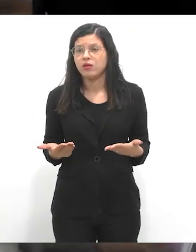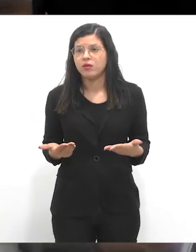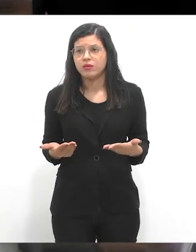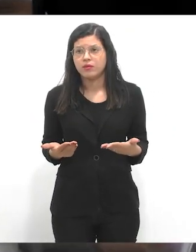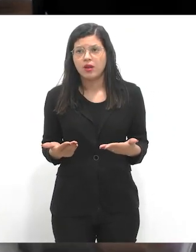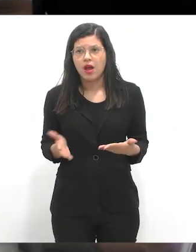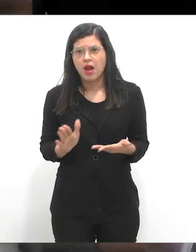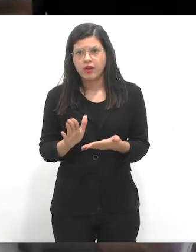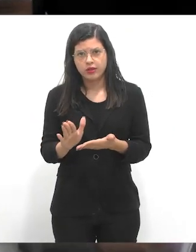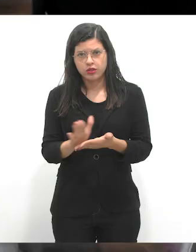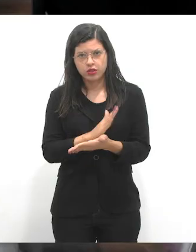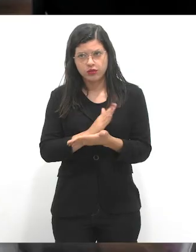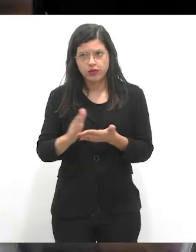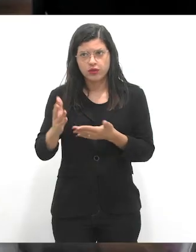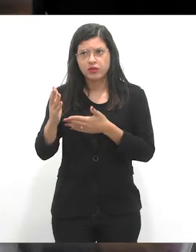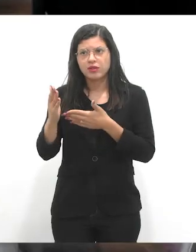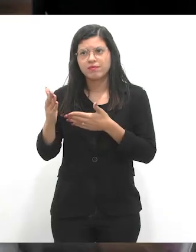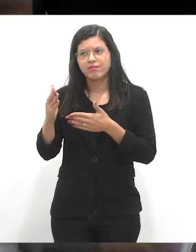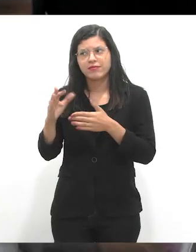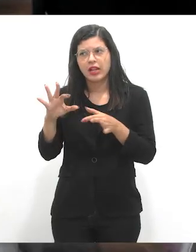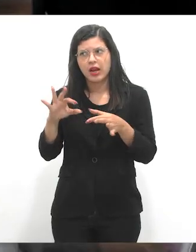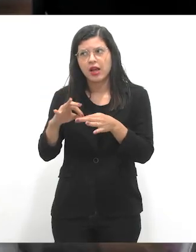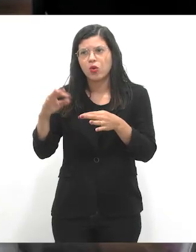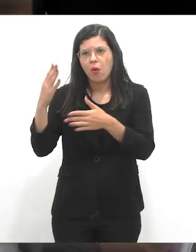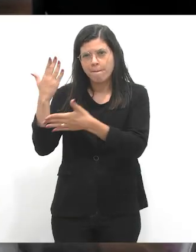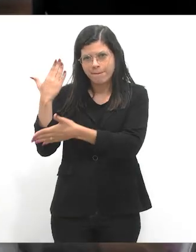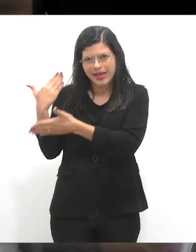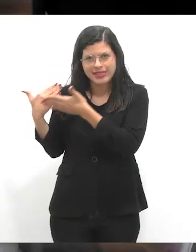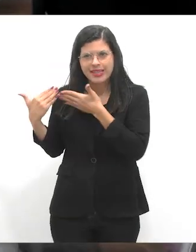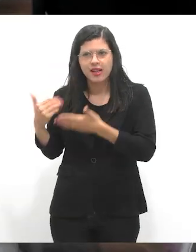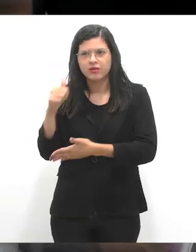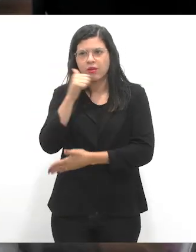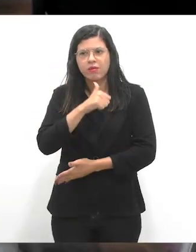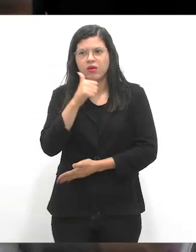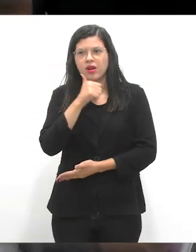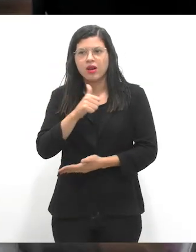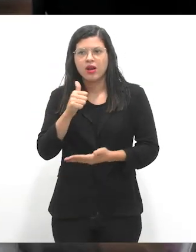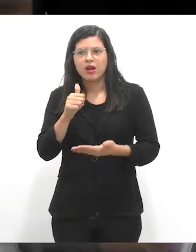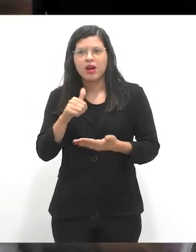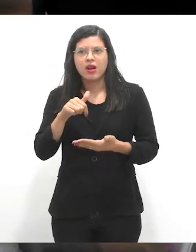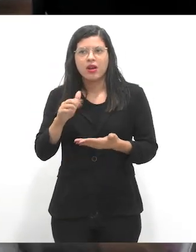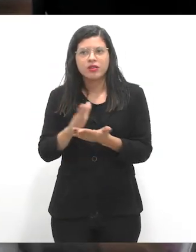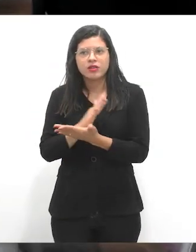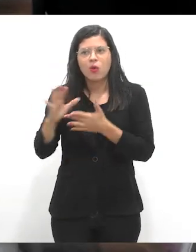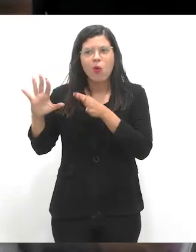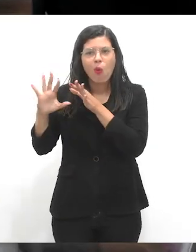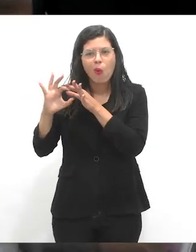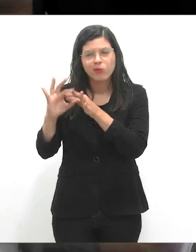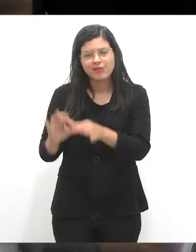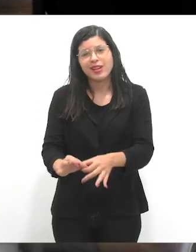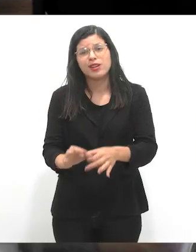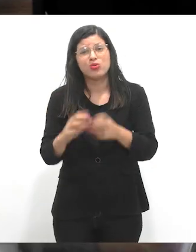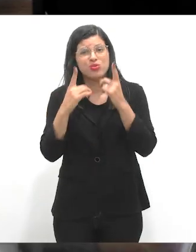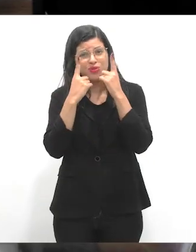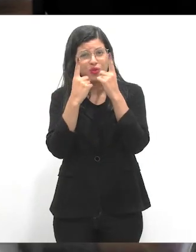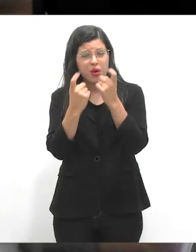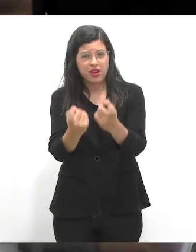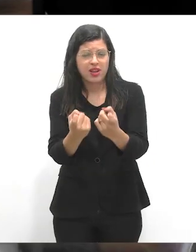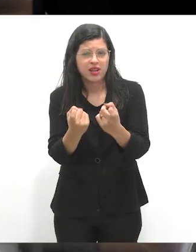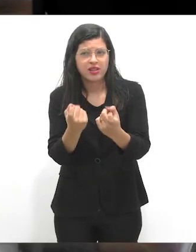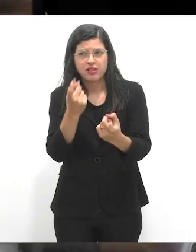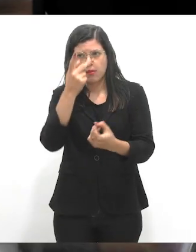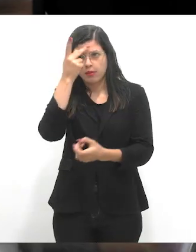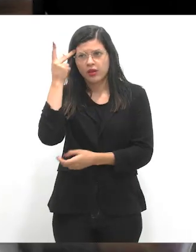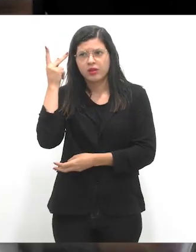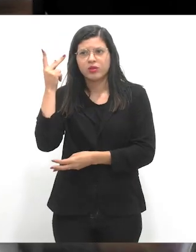um pouco também numa questão, às vezes, do próprio passado, né? Da bagagem daquela mulher. Então, às vezes, ela vem já de um contexto de muita violência.